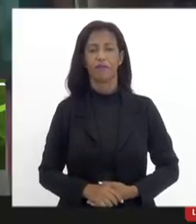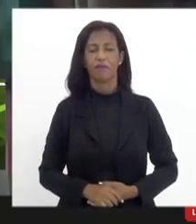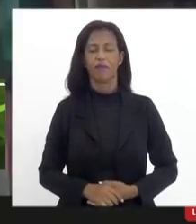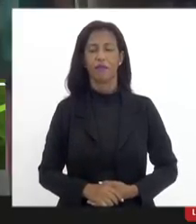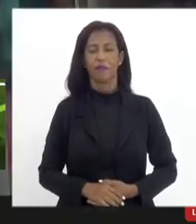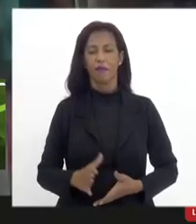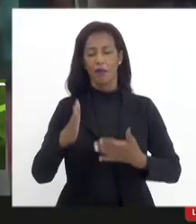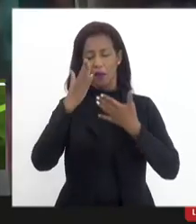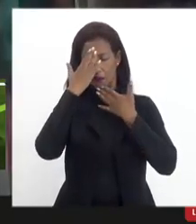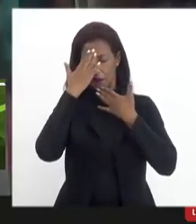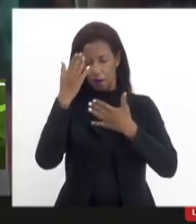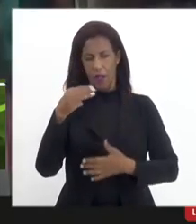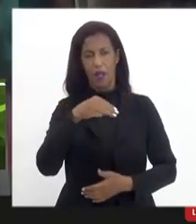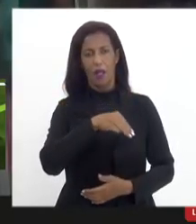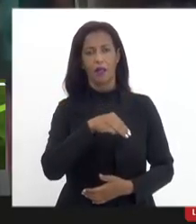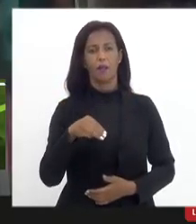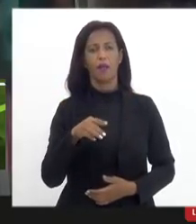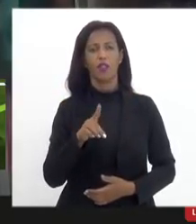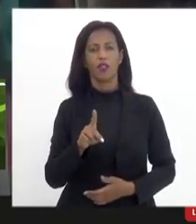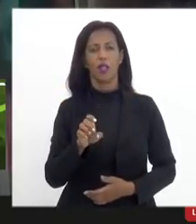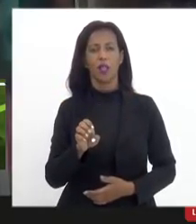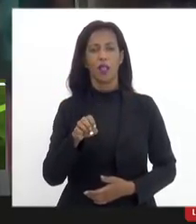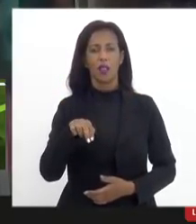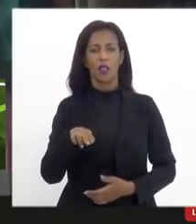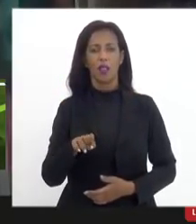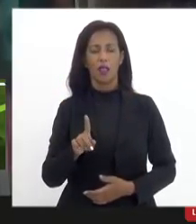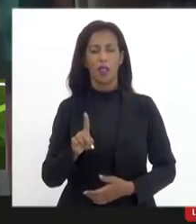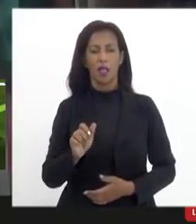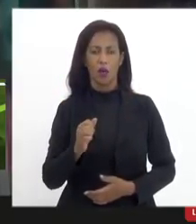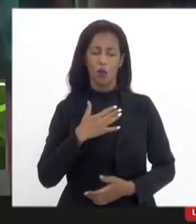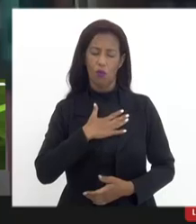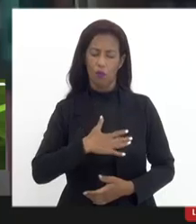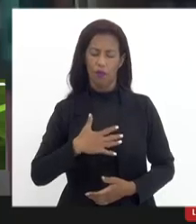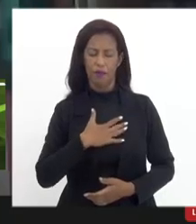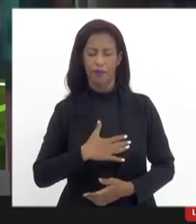Obrigado, mestre Dengo. Foi um prazer.